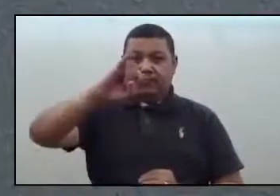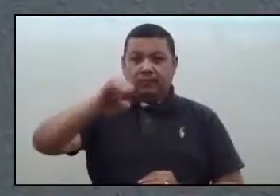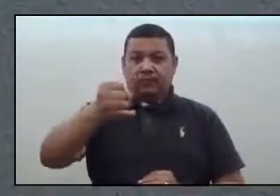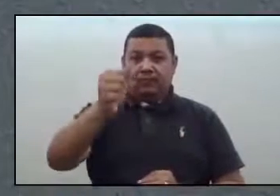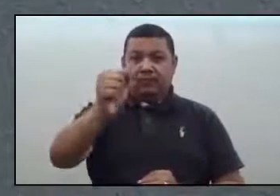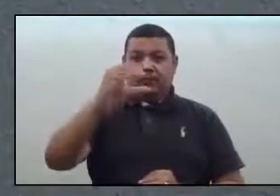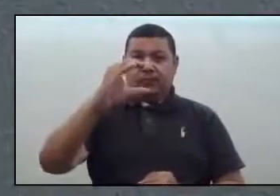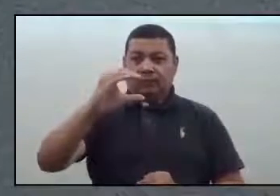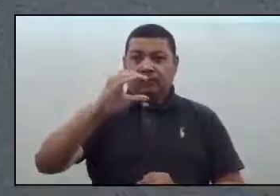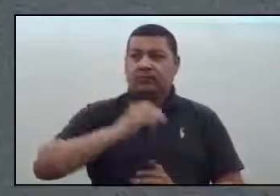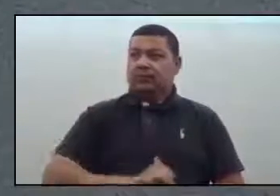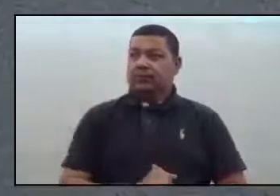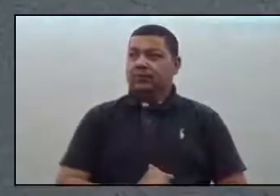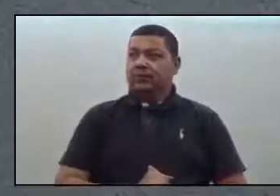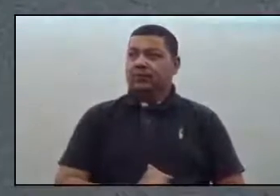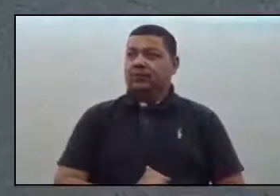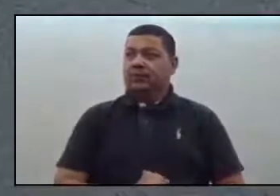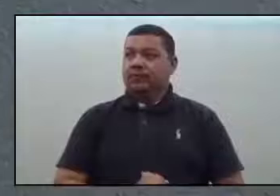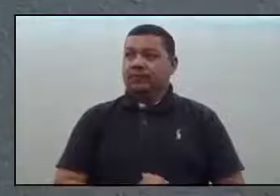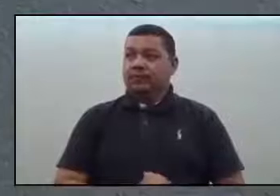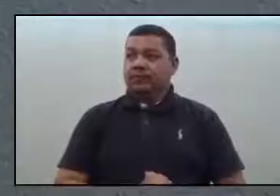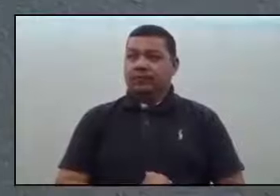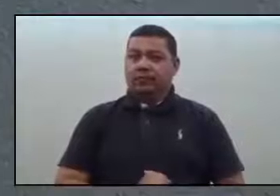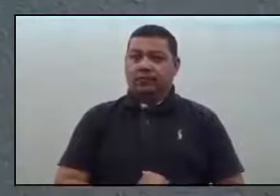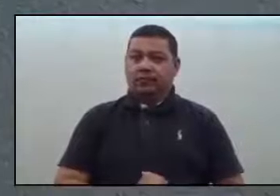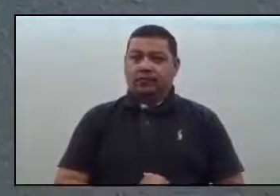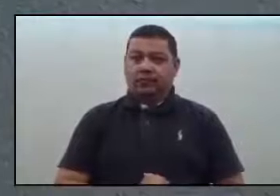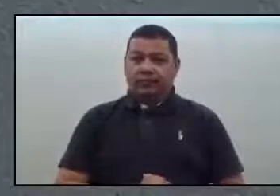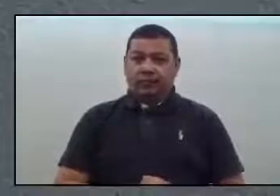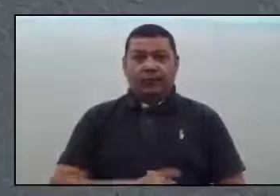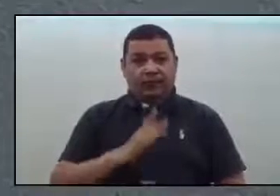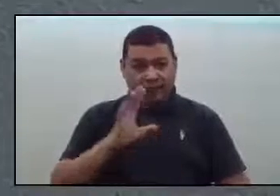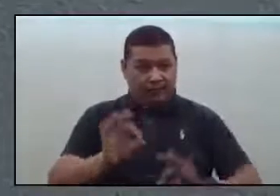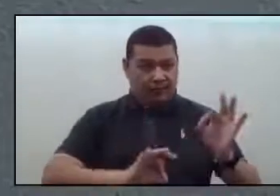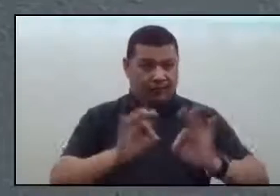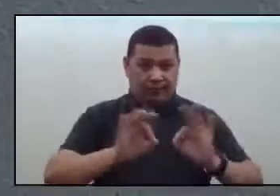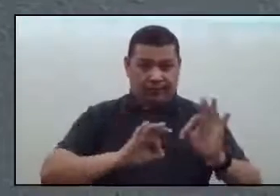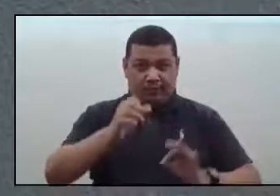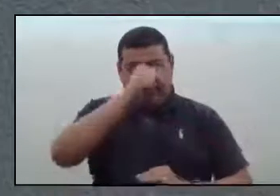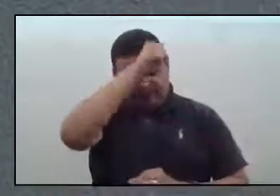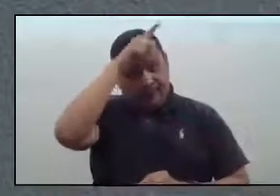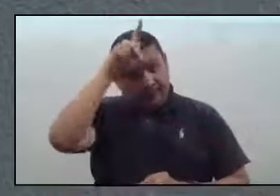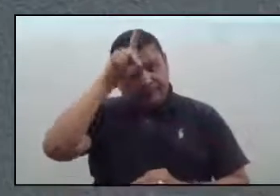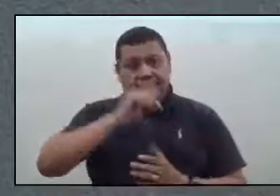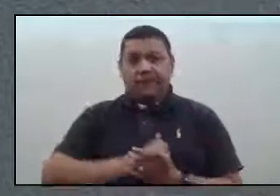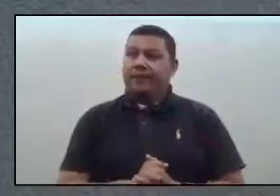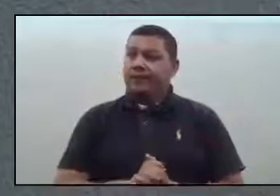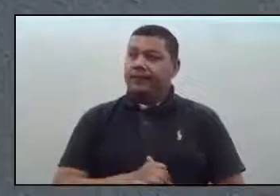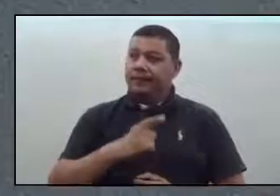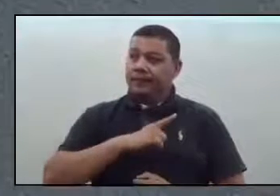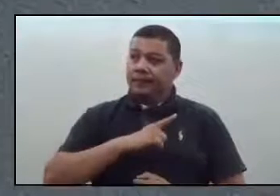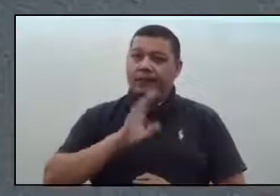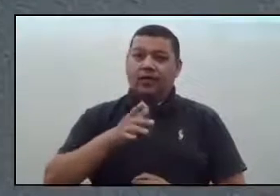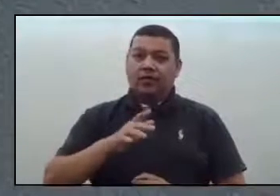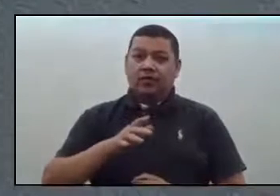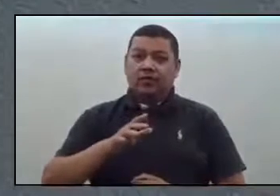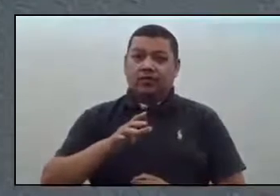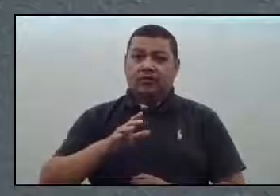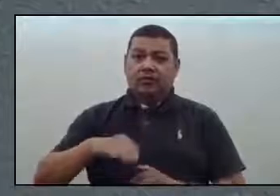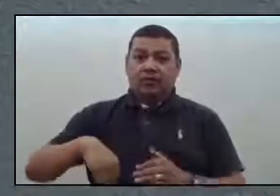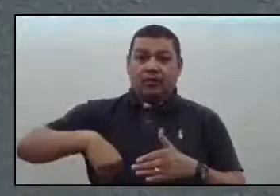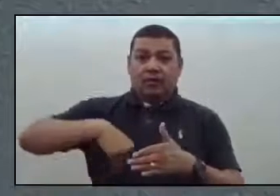semana. É um evento promovido pela Prefeitura, através da Autarquia Municipal de Esportes. Tivemos aí o futebol e